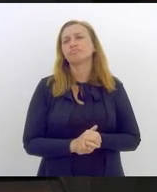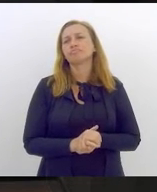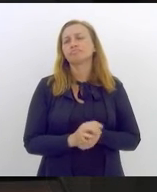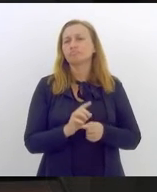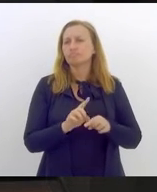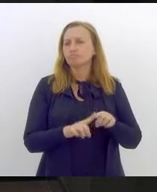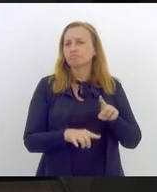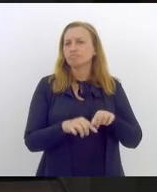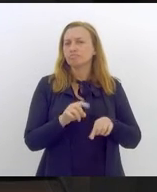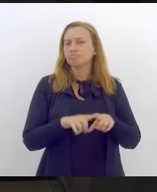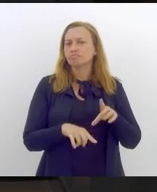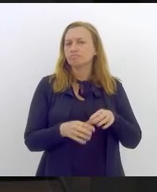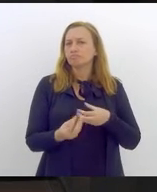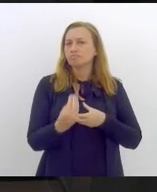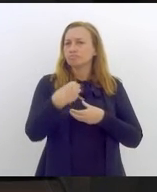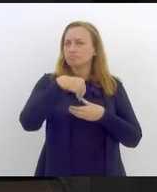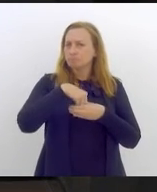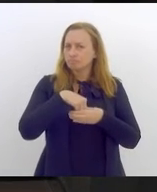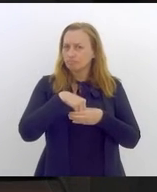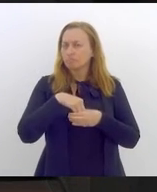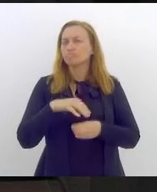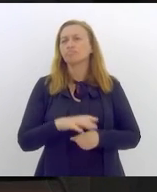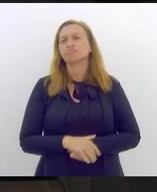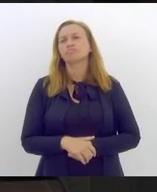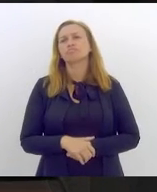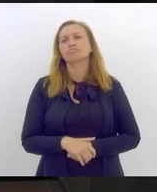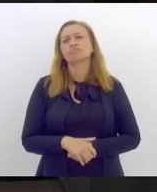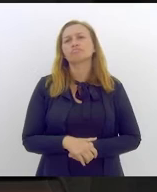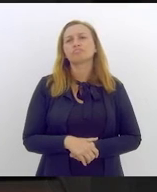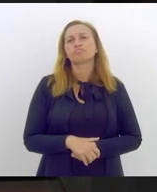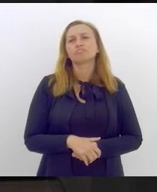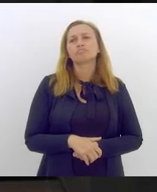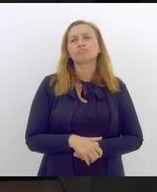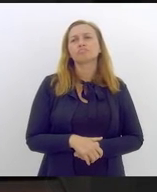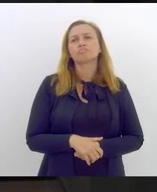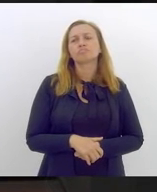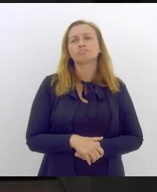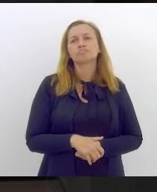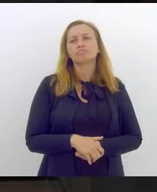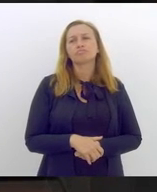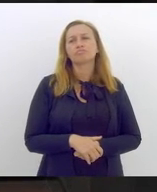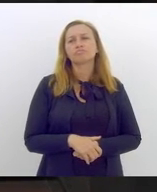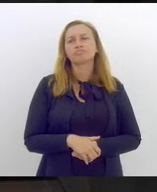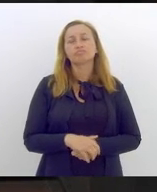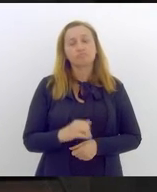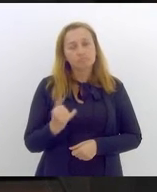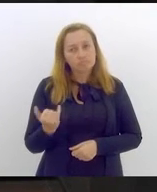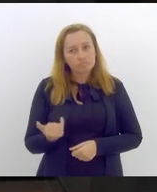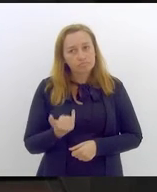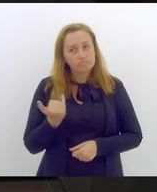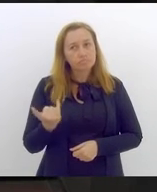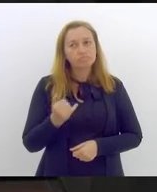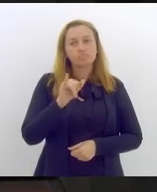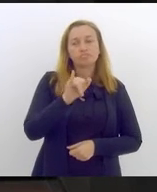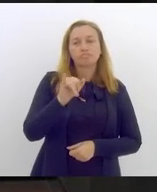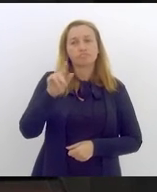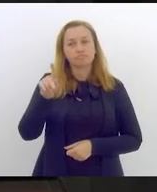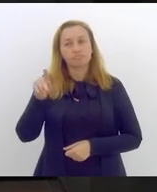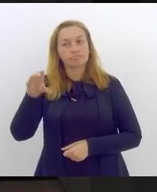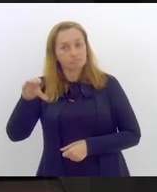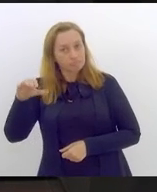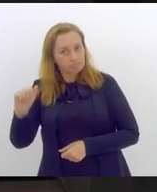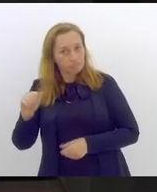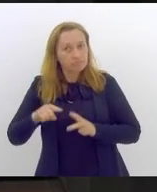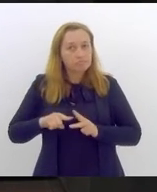interno bruto um crescimento significativo do IPCA que